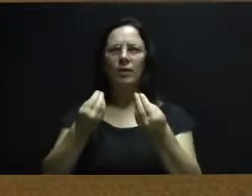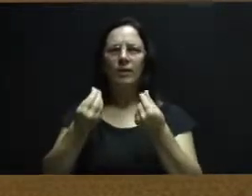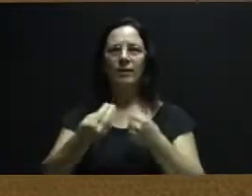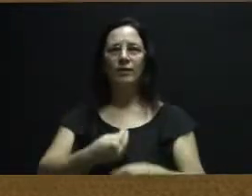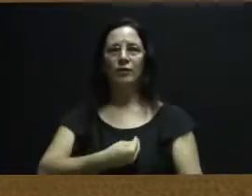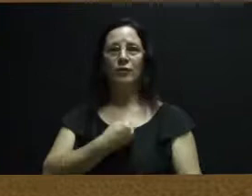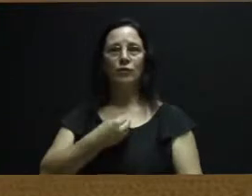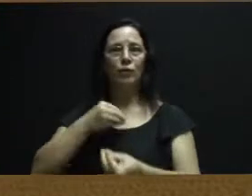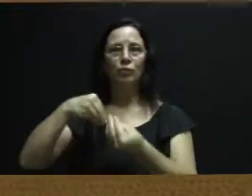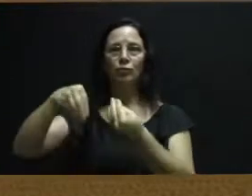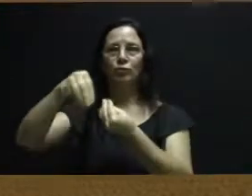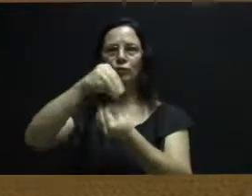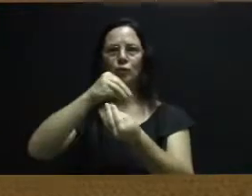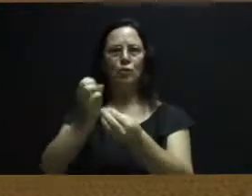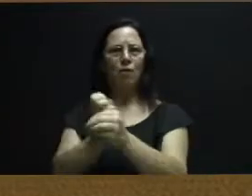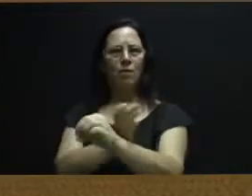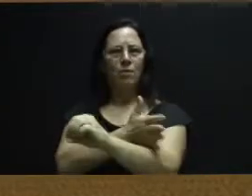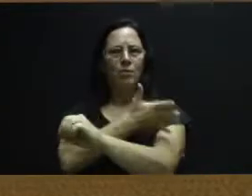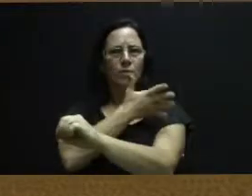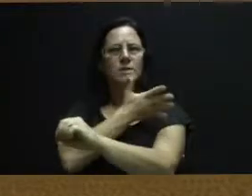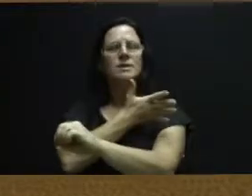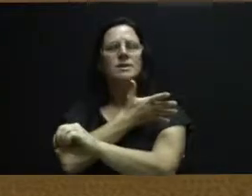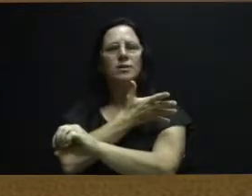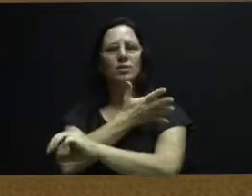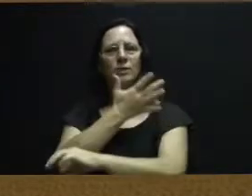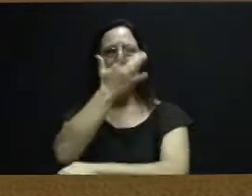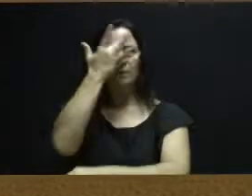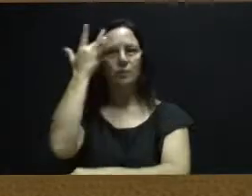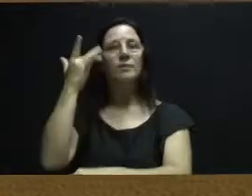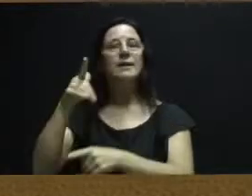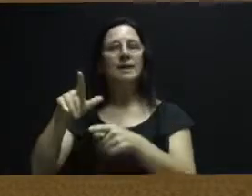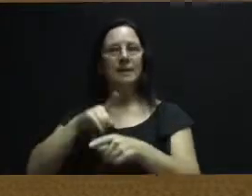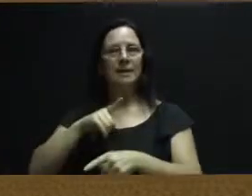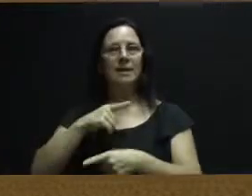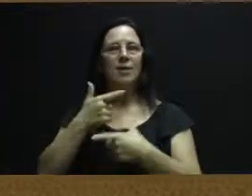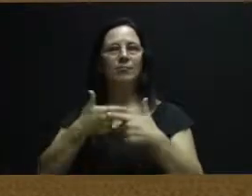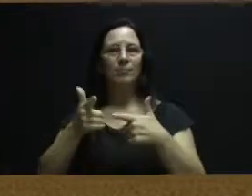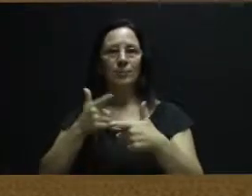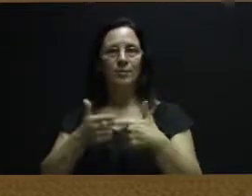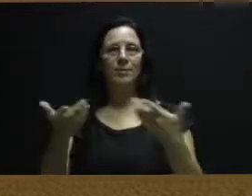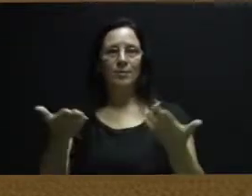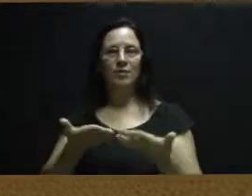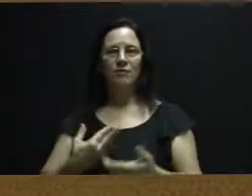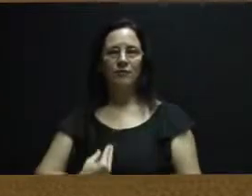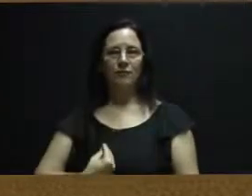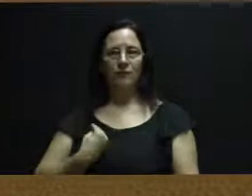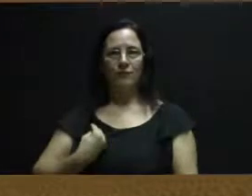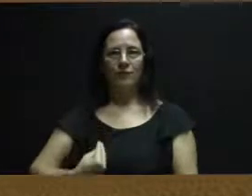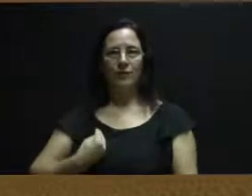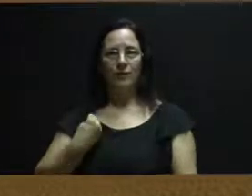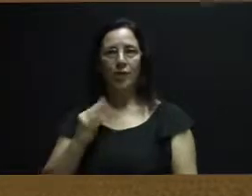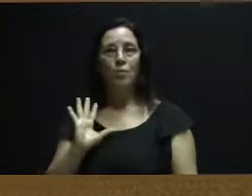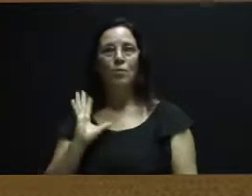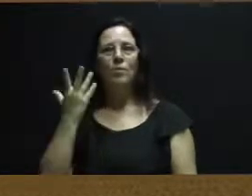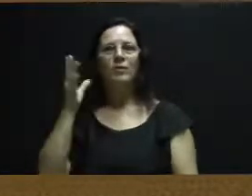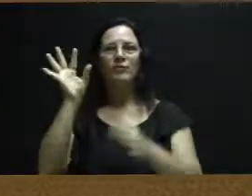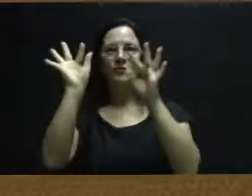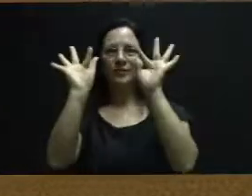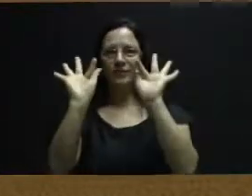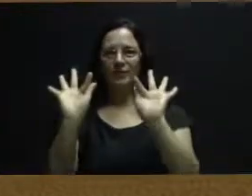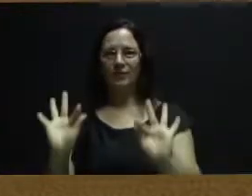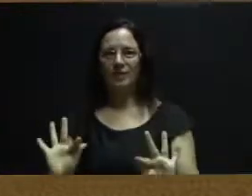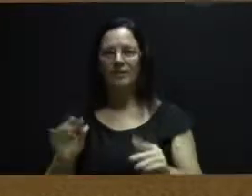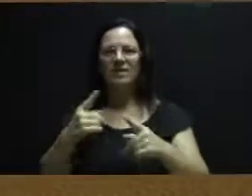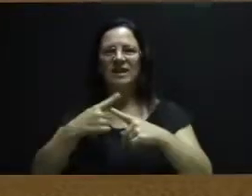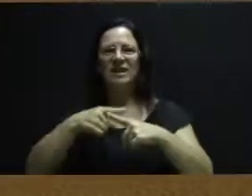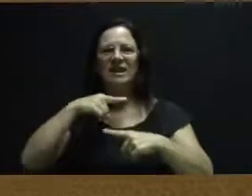associada a tudo. Emoção, e é o que todo mundo tem problema hoje. É viver com muitos momentos de felicidades, porque